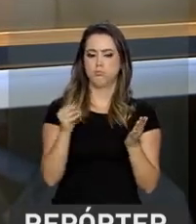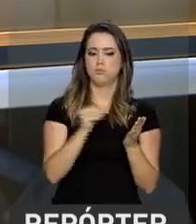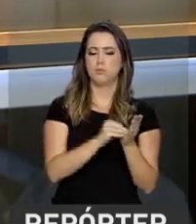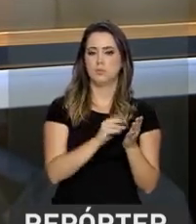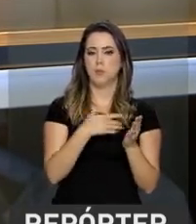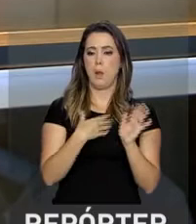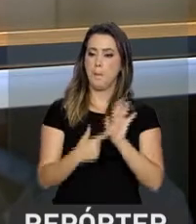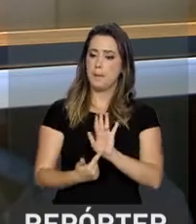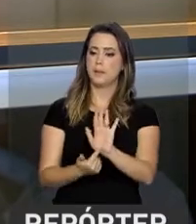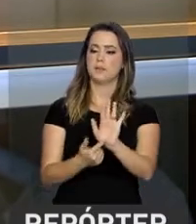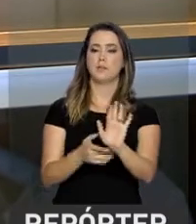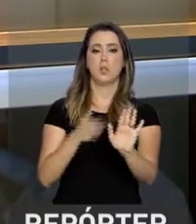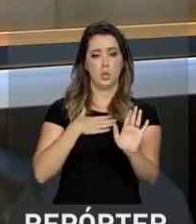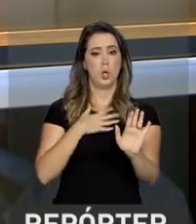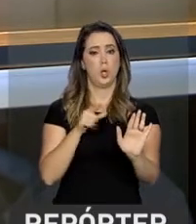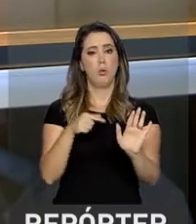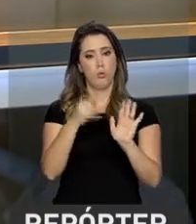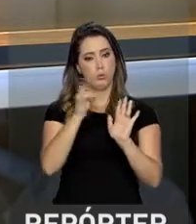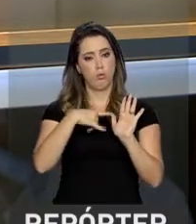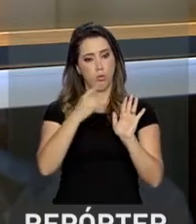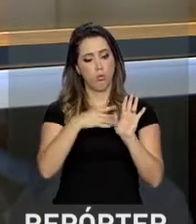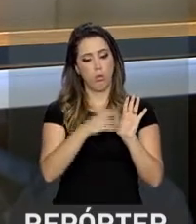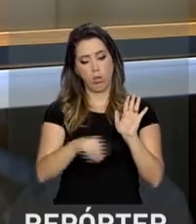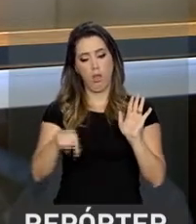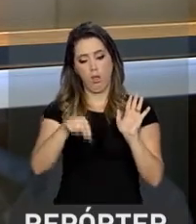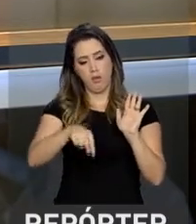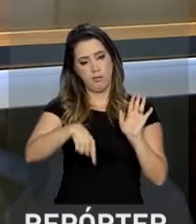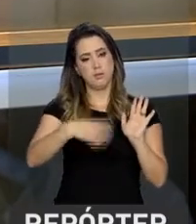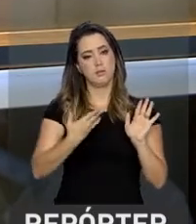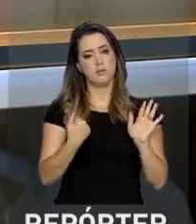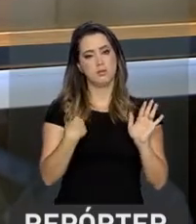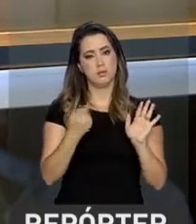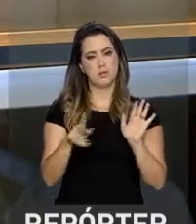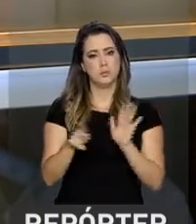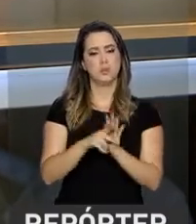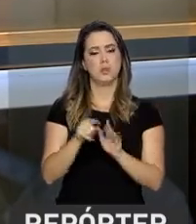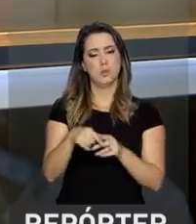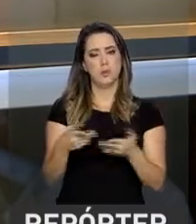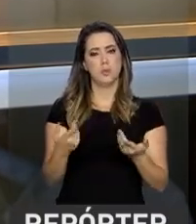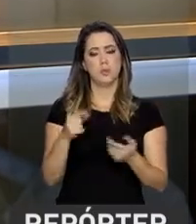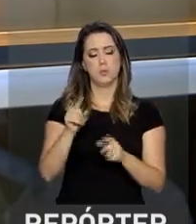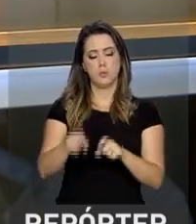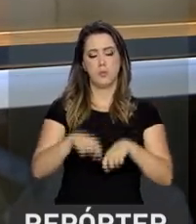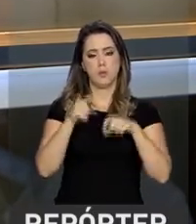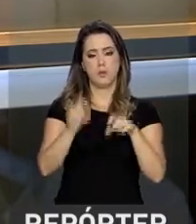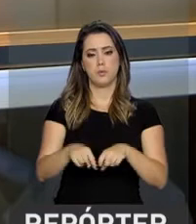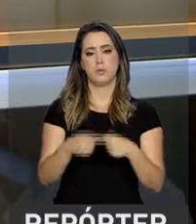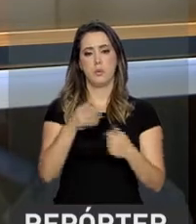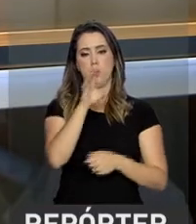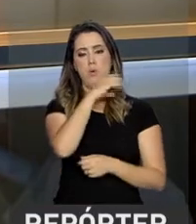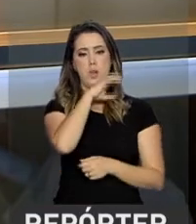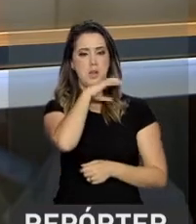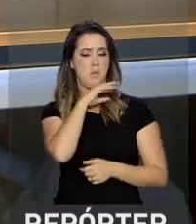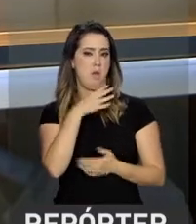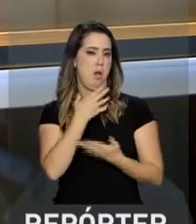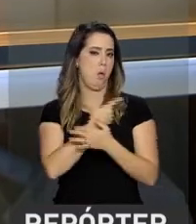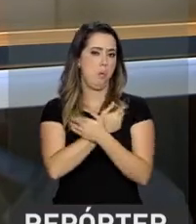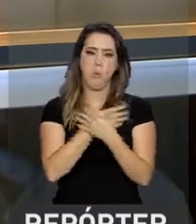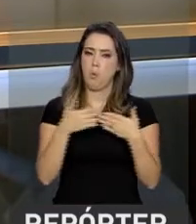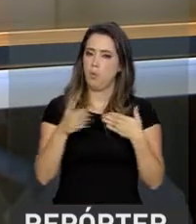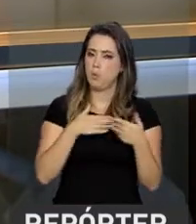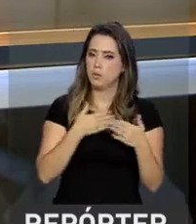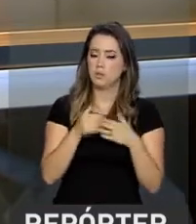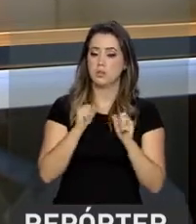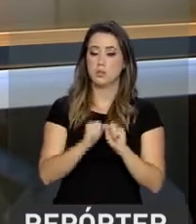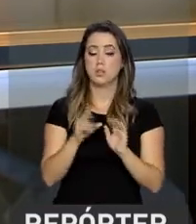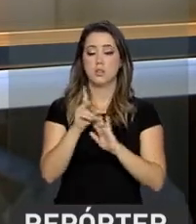um detentor de um direito da reforma agrária de um lote de uma exploração agropecuária e passa a ter direito a todos